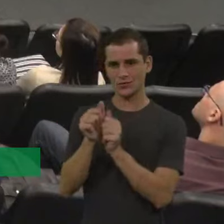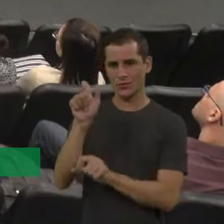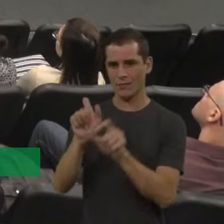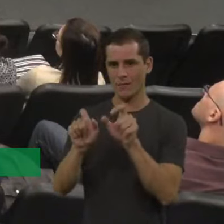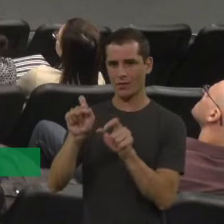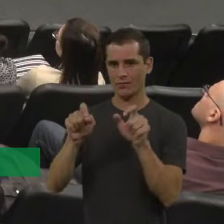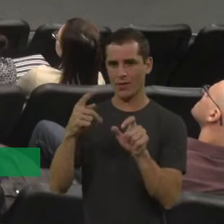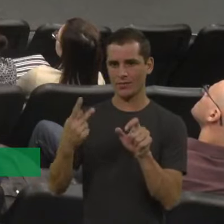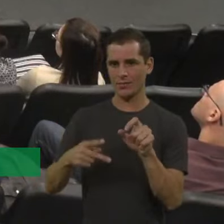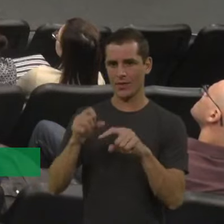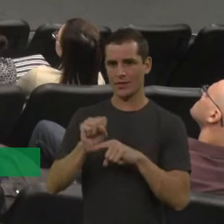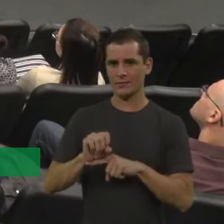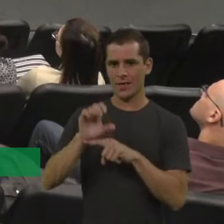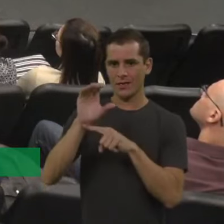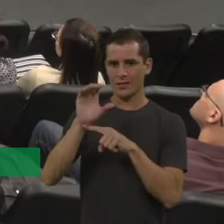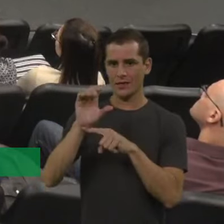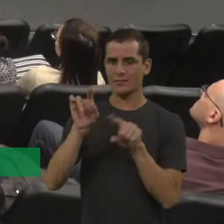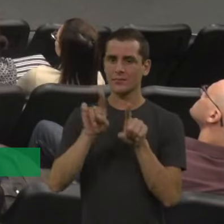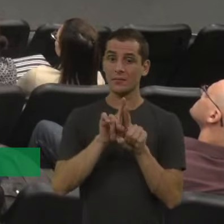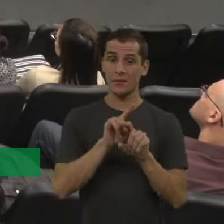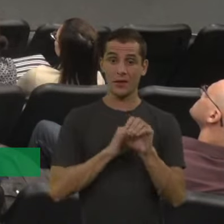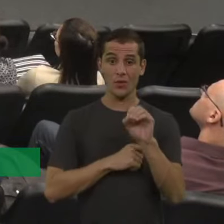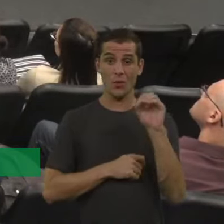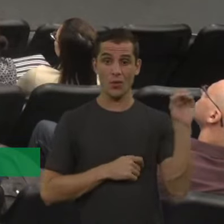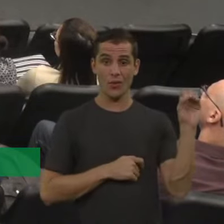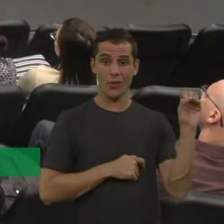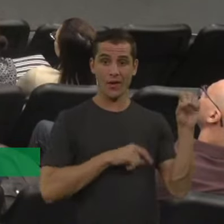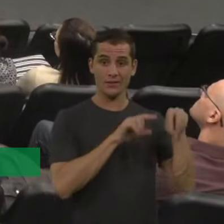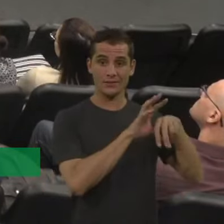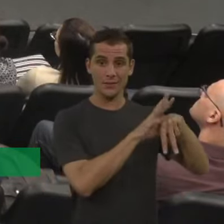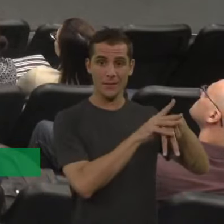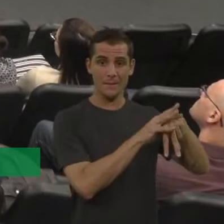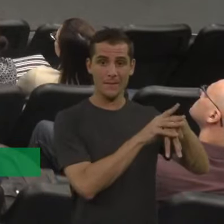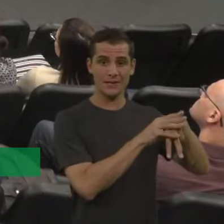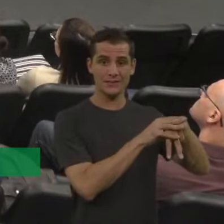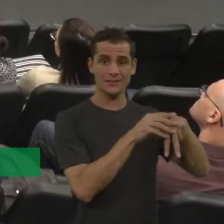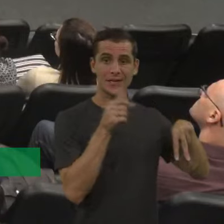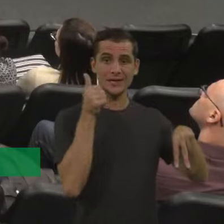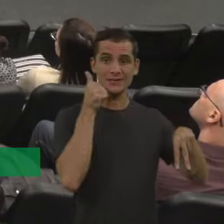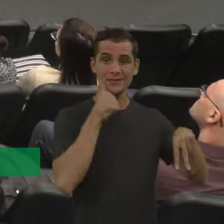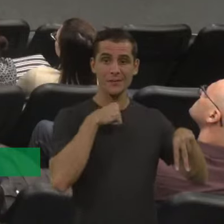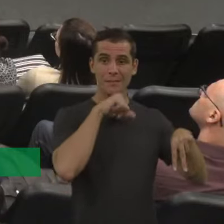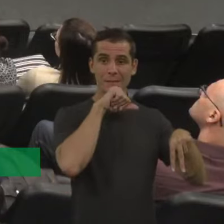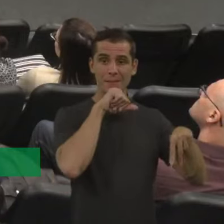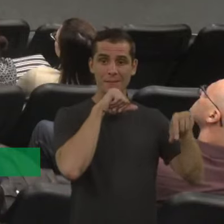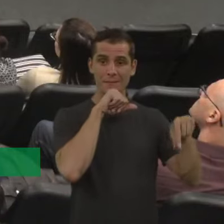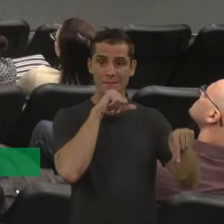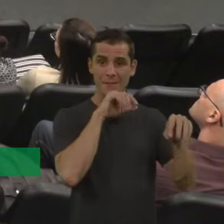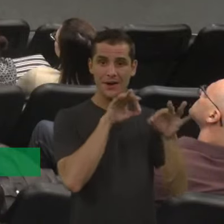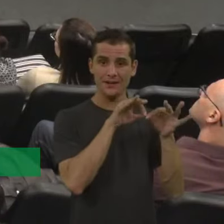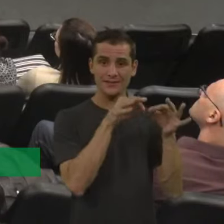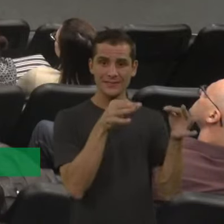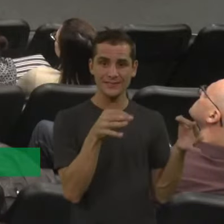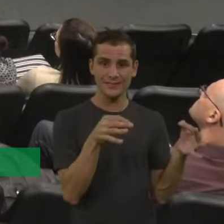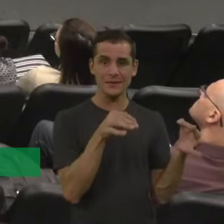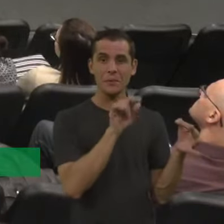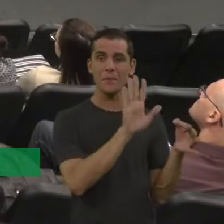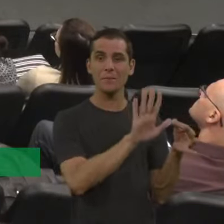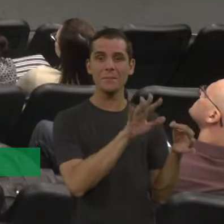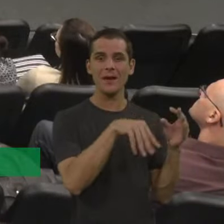de um desses pacientes, que é lá do Oeste. A mãe é tão humilde, mas ela preparou uma resma de